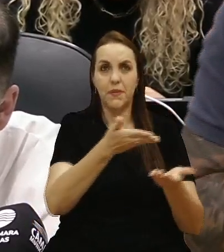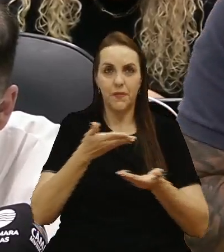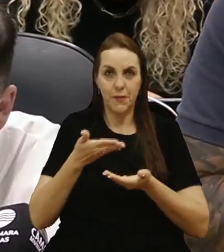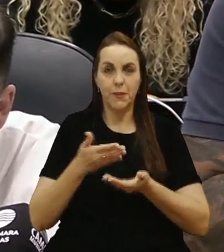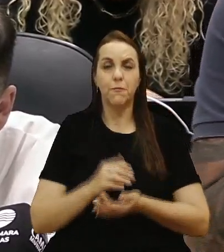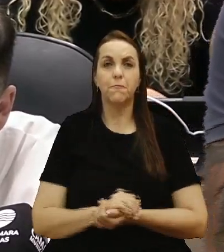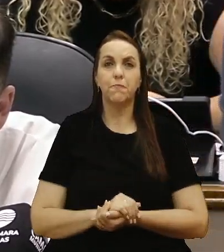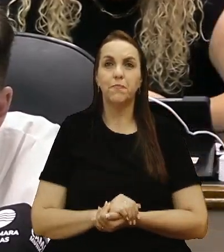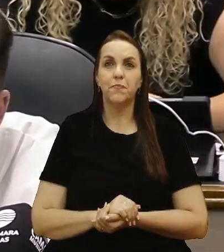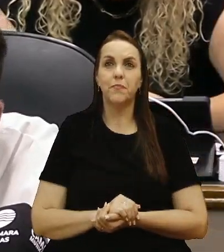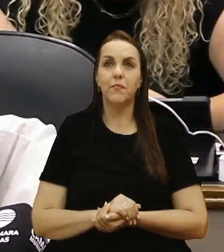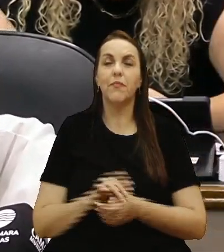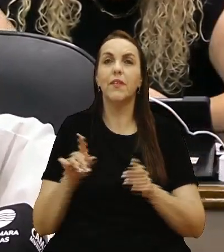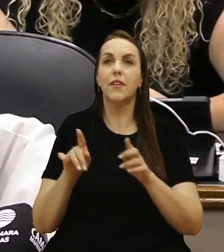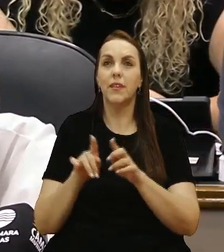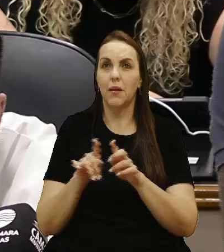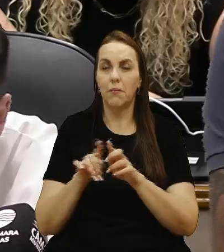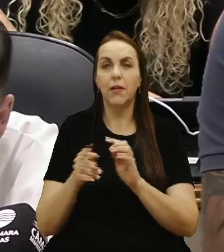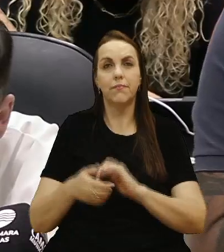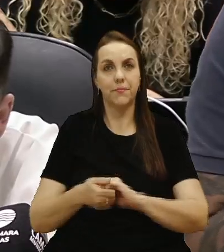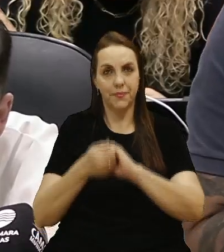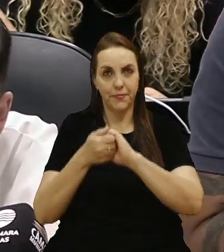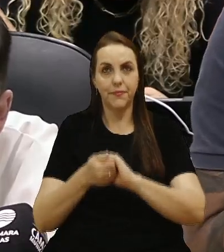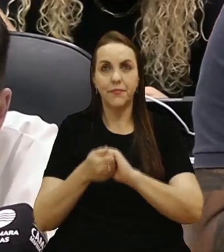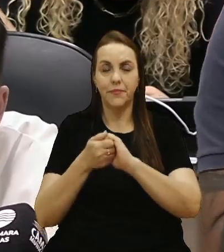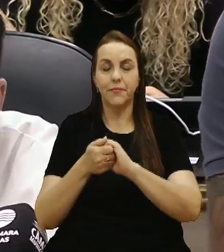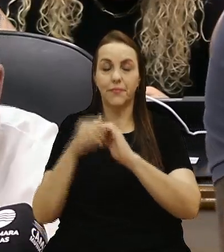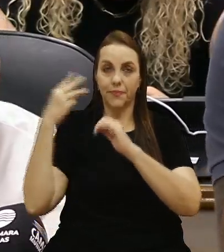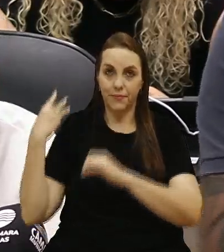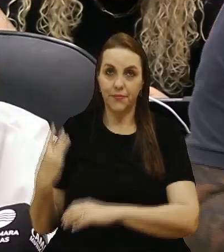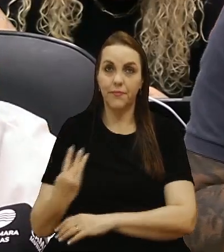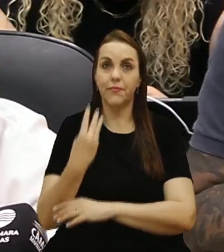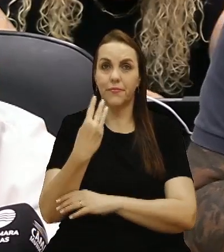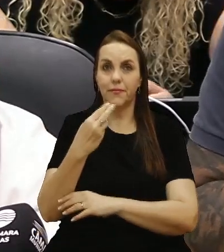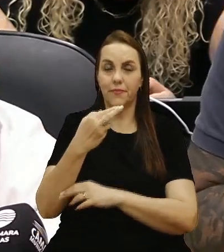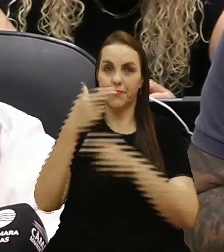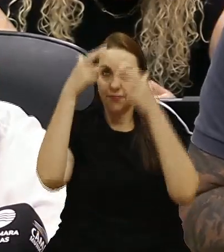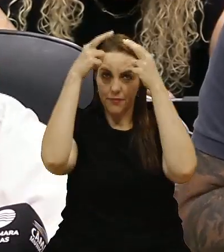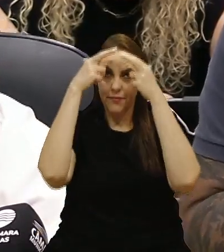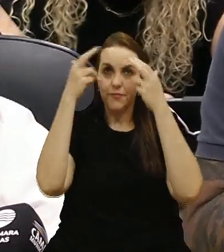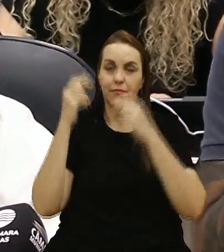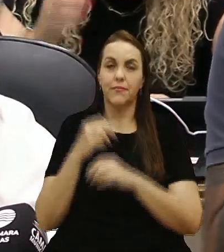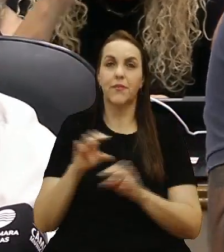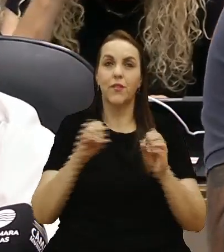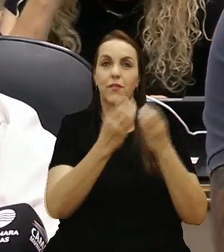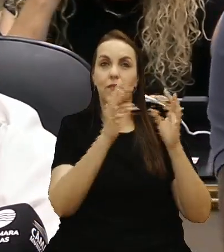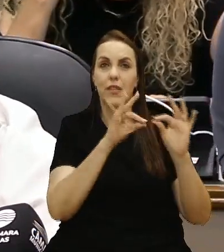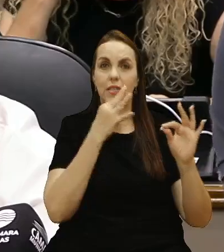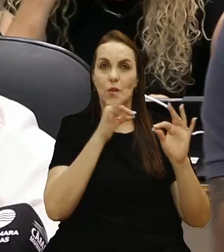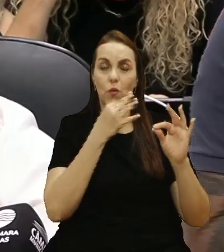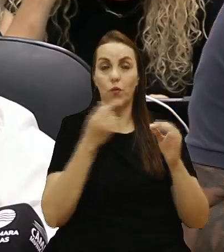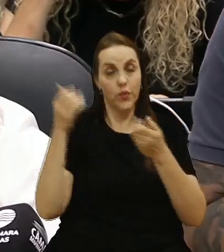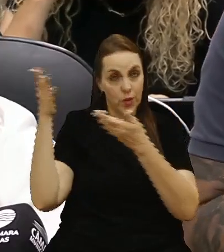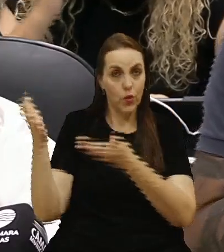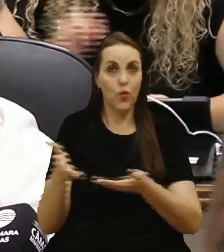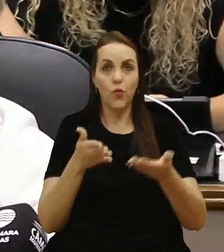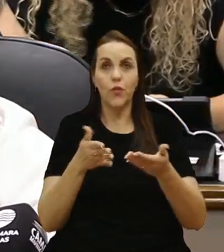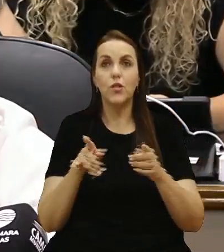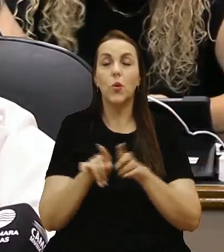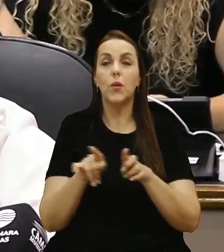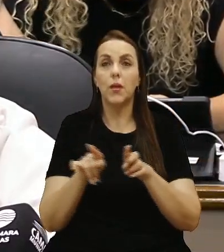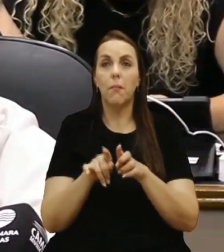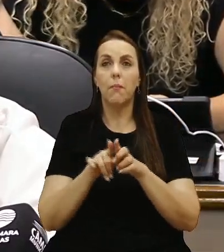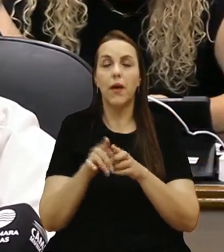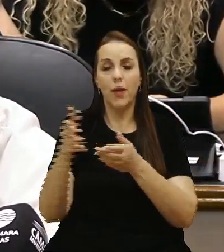Né, e também não deixar de saudar as rainhas da Festa da Uva que vieram aqui fazer o convite, né? E eu também faço e deixo o convite para elas, visto que elas